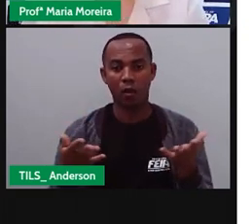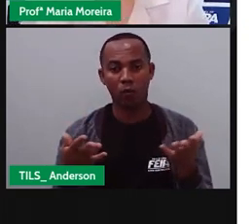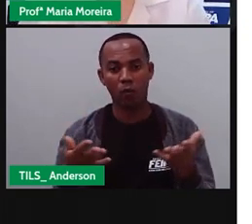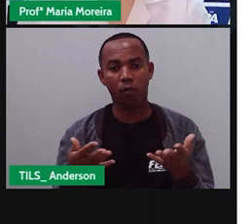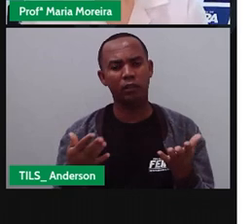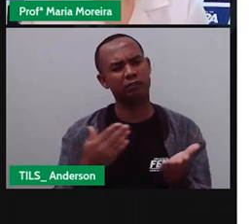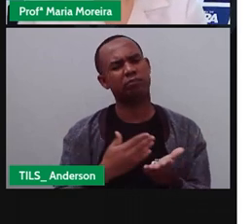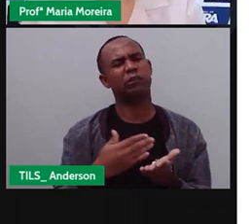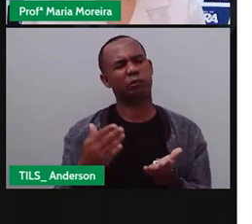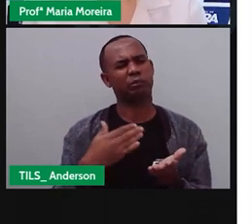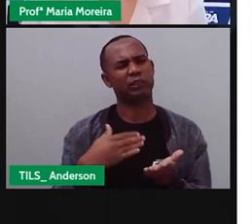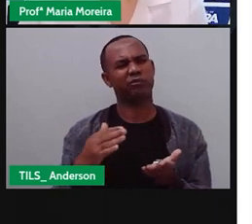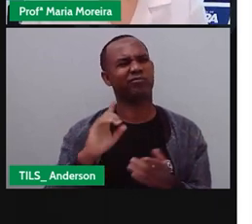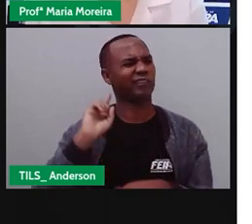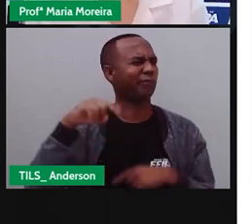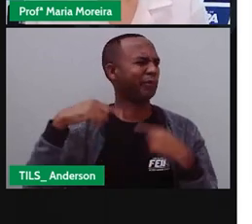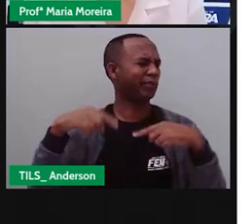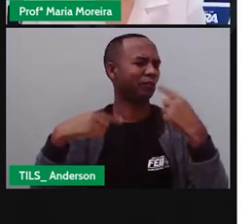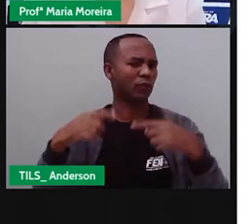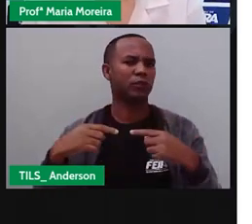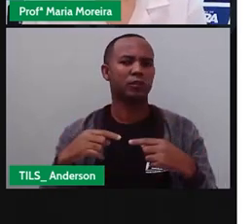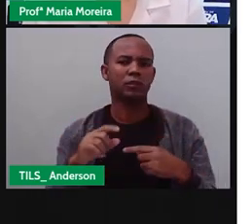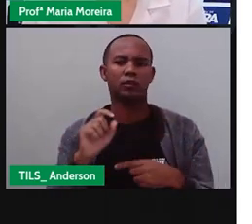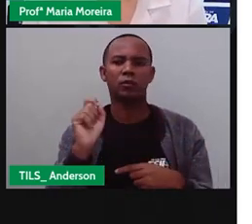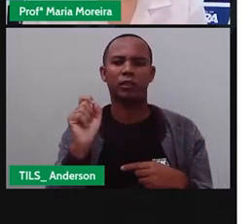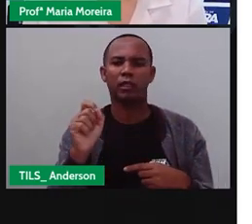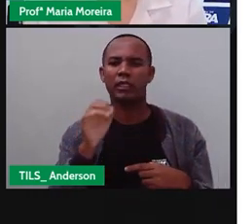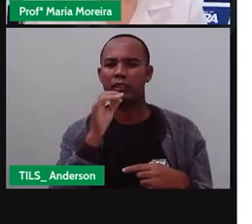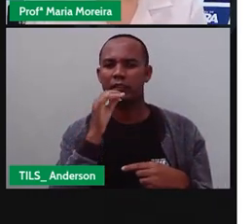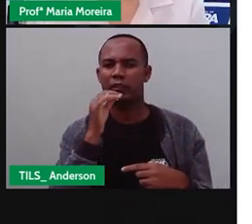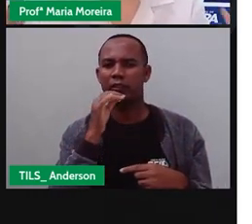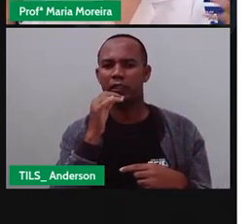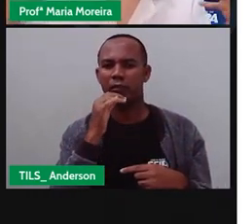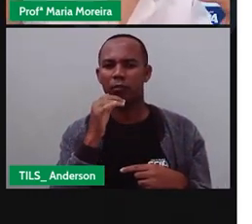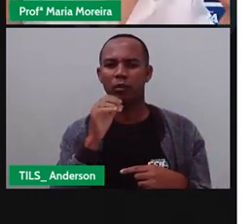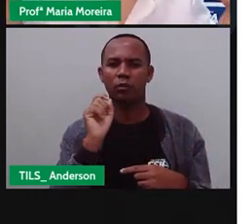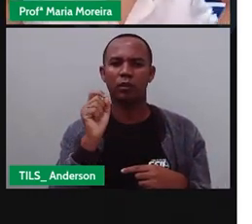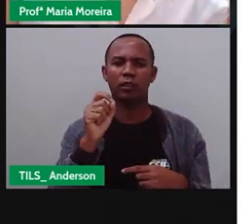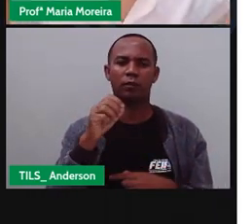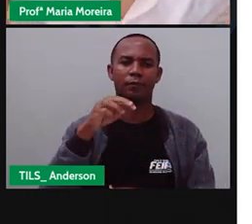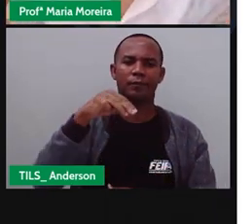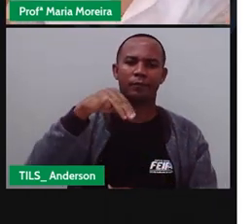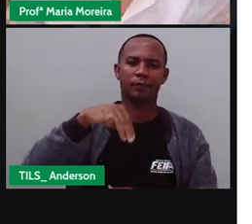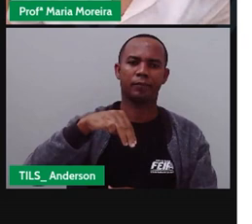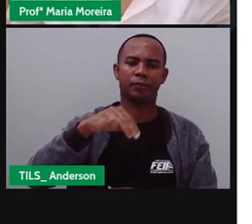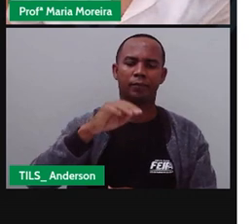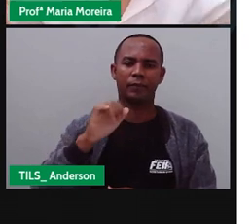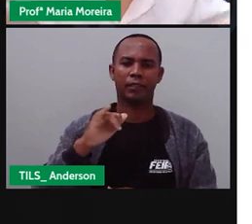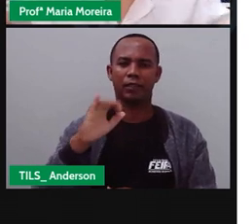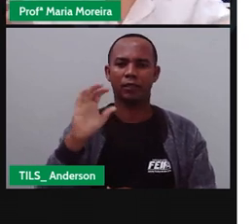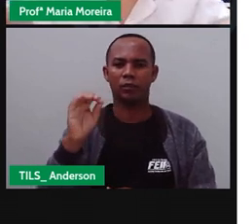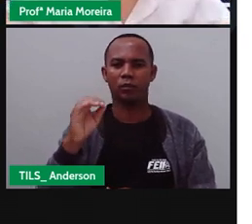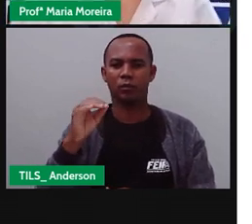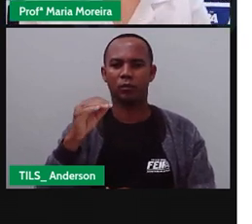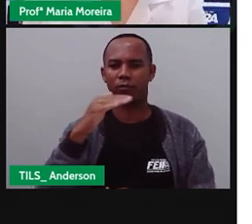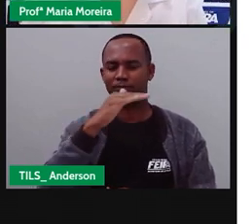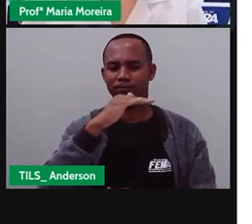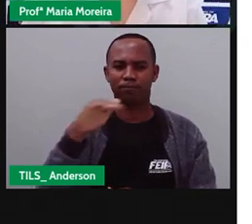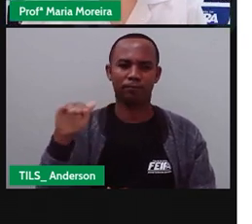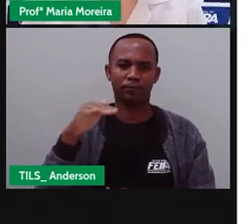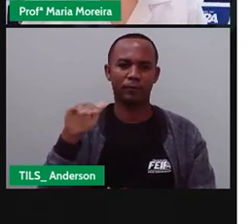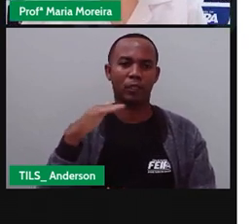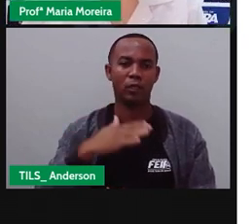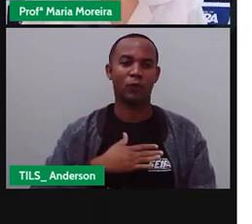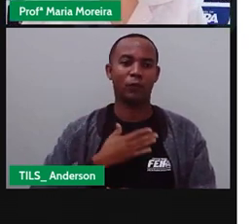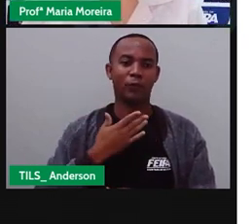partir daí, depois. É geralmente no meio que eu conto aquela parte que você faz. A